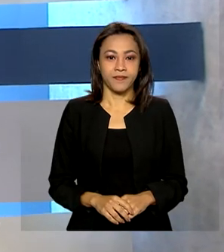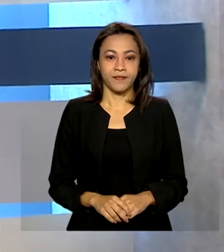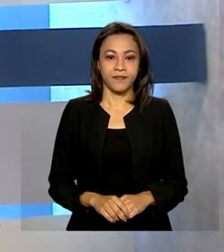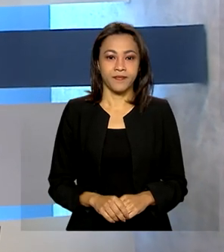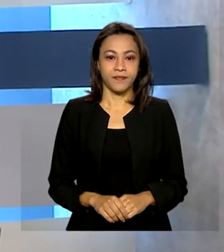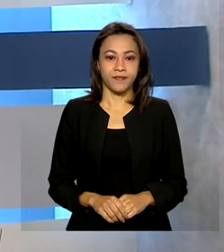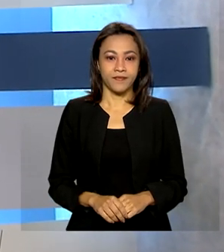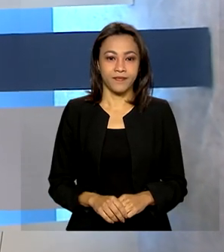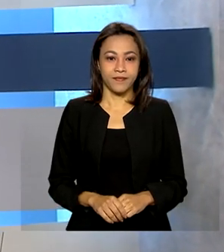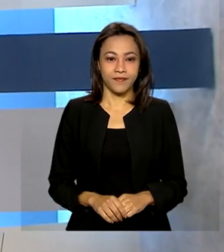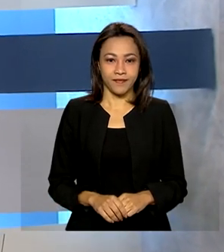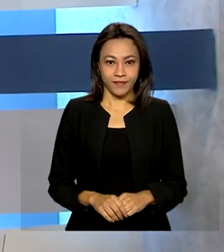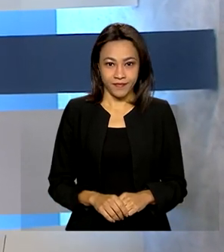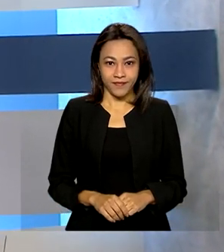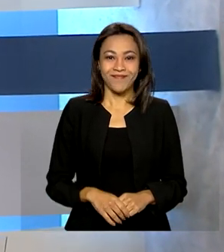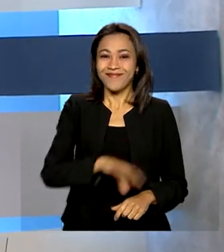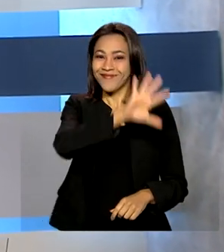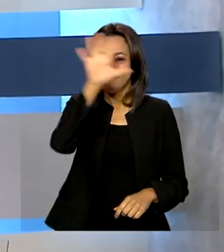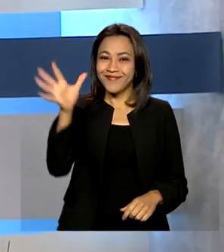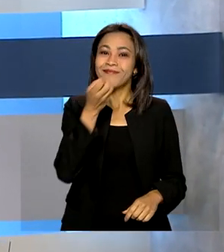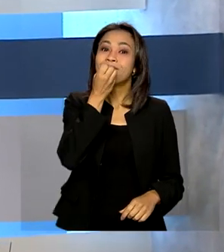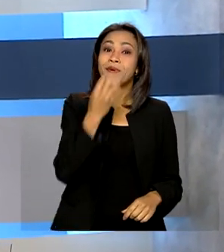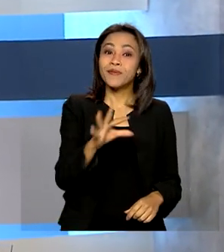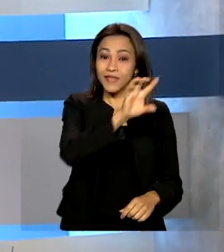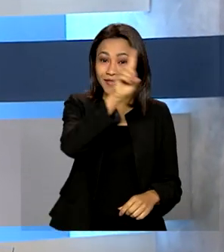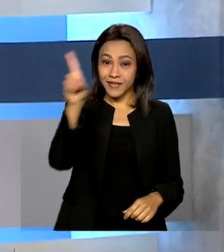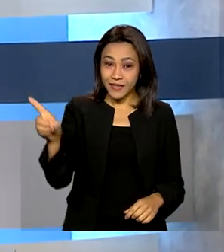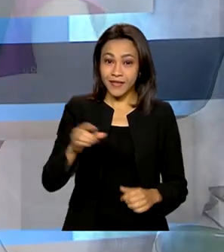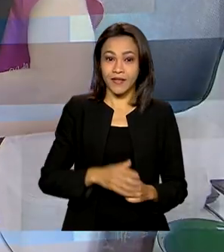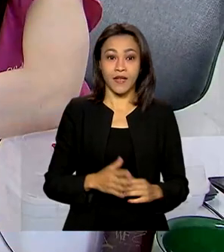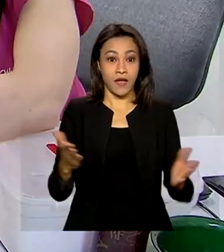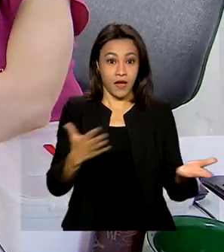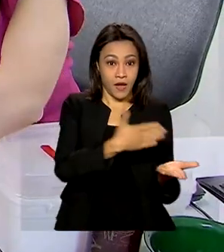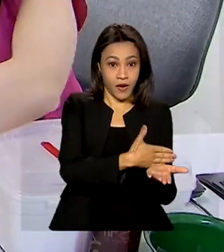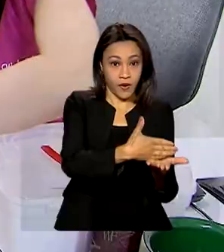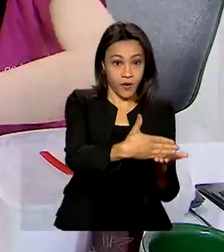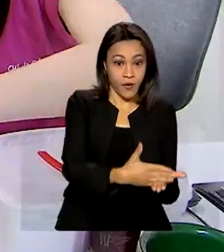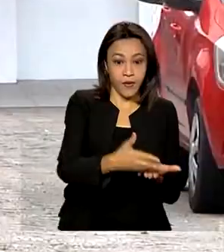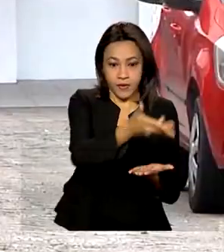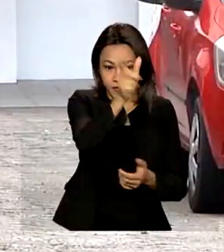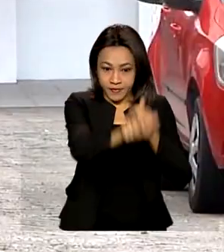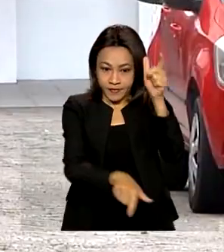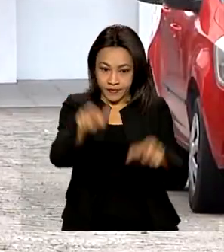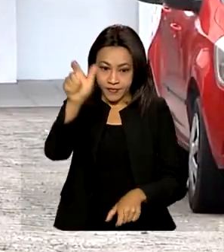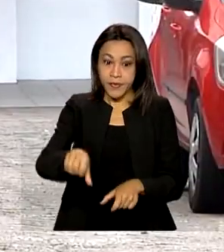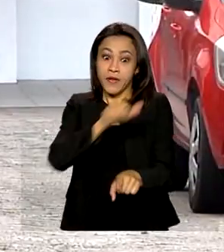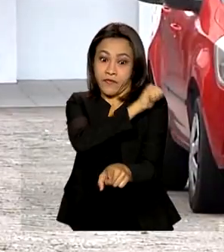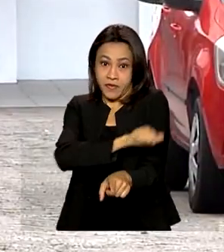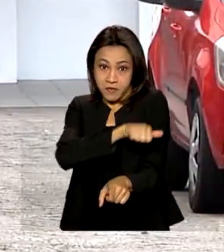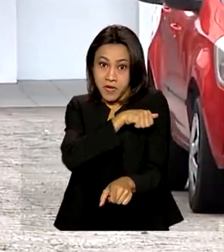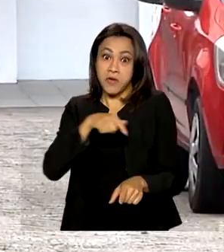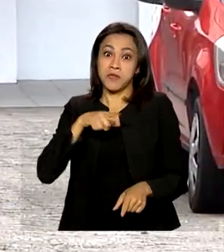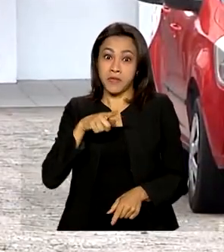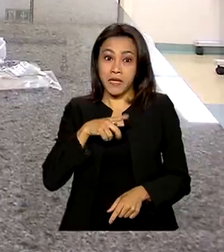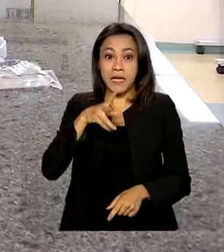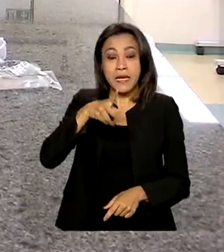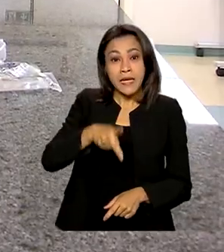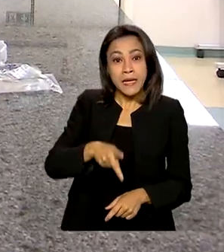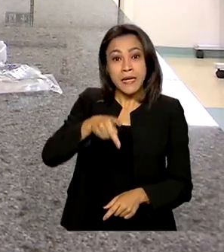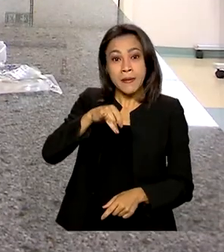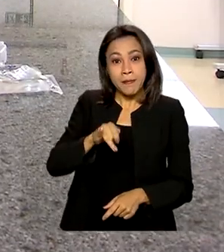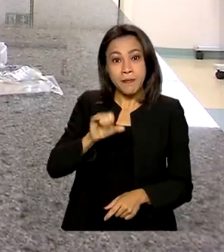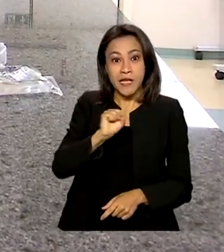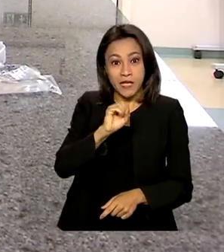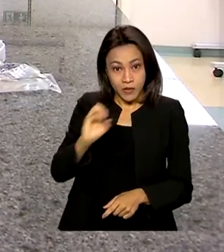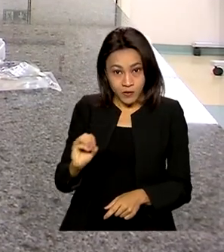o Olá bom dia a partir de agora enfermeiros têm piso salarial lei